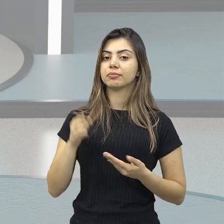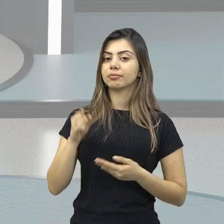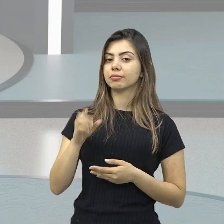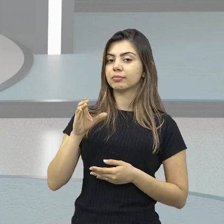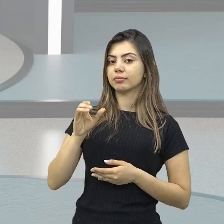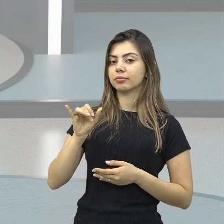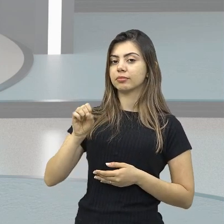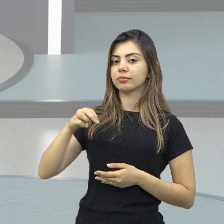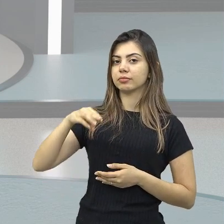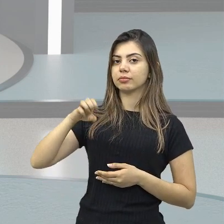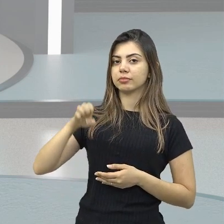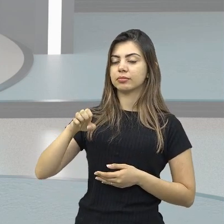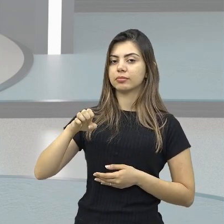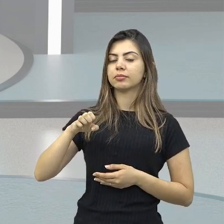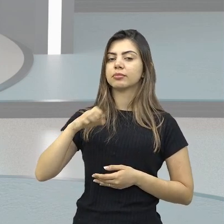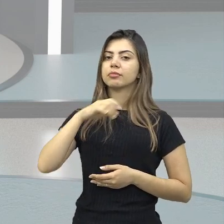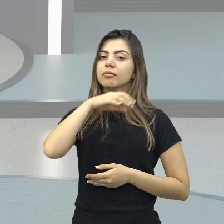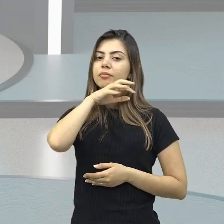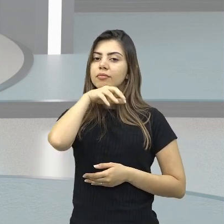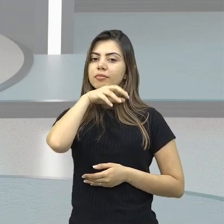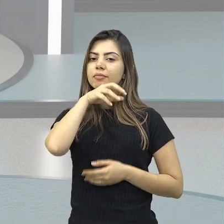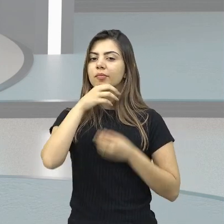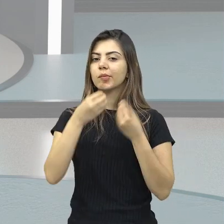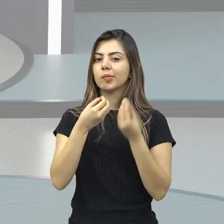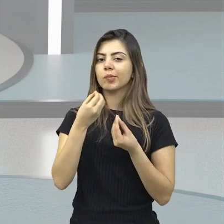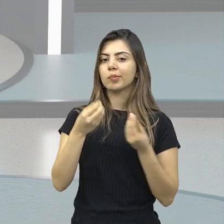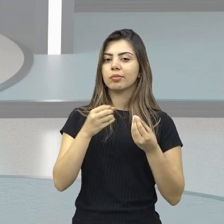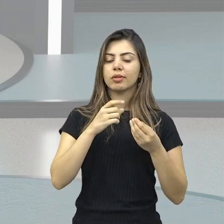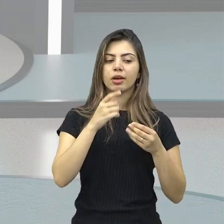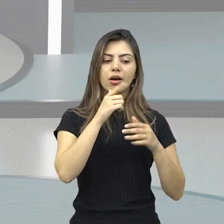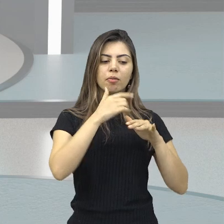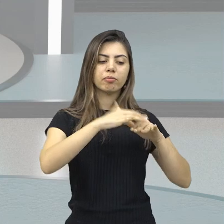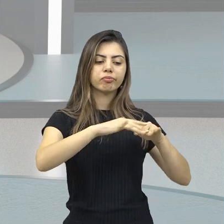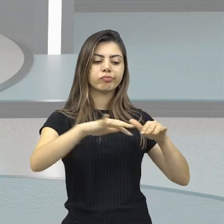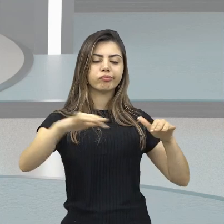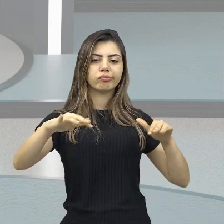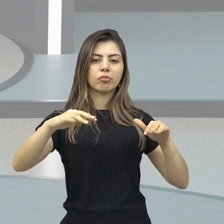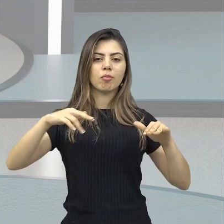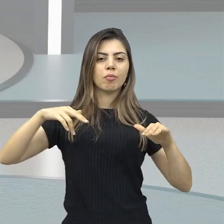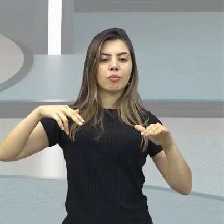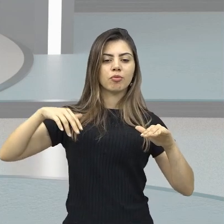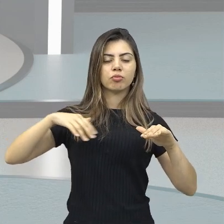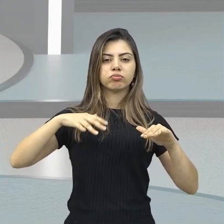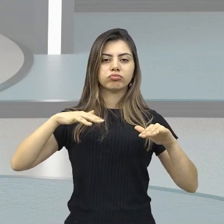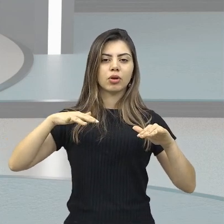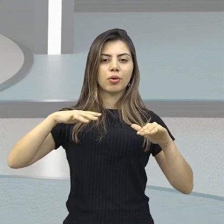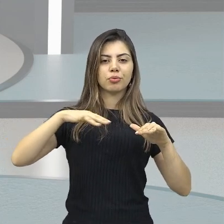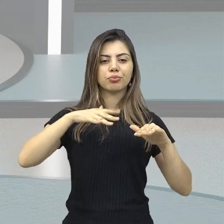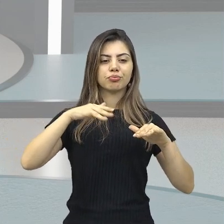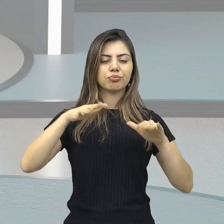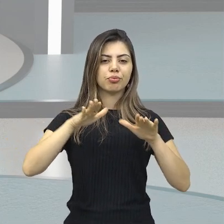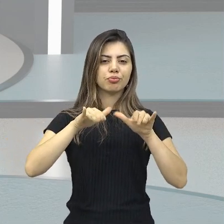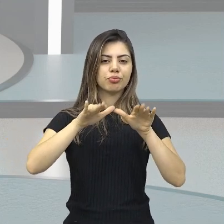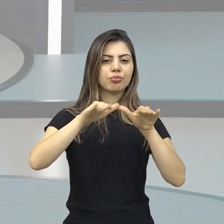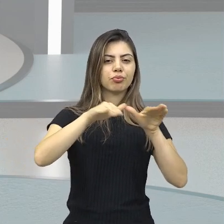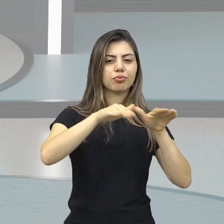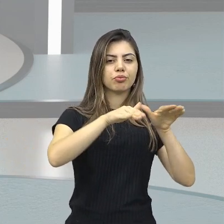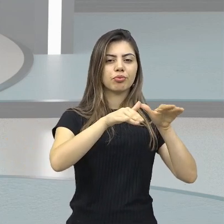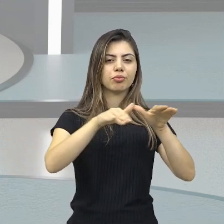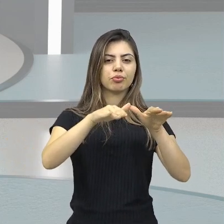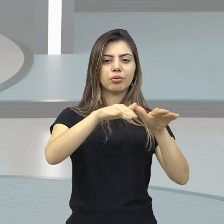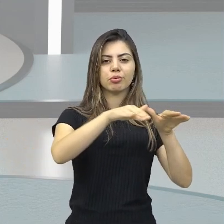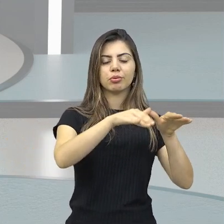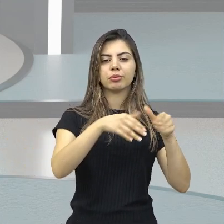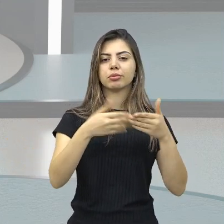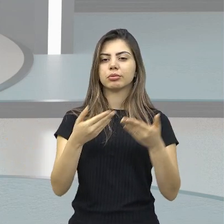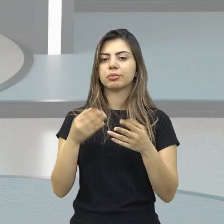de graça, o gracioso, deslizou no lago tranquilo, cativando todos que o assistiam. Eu chamo a